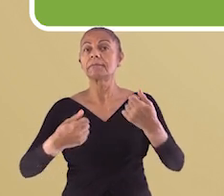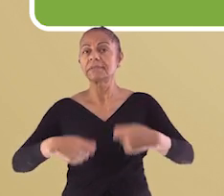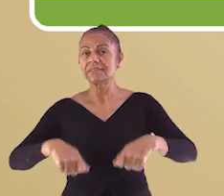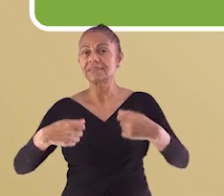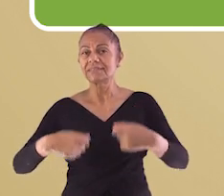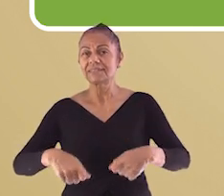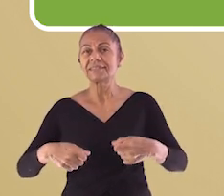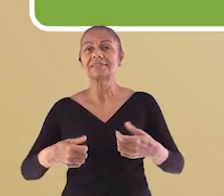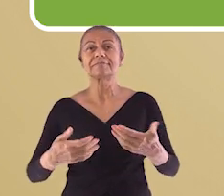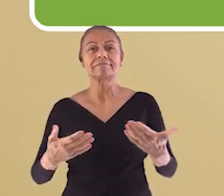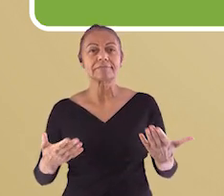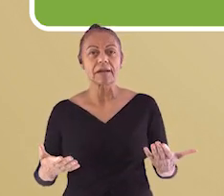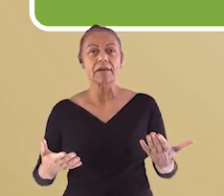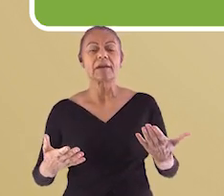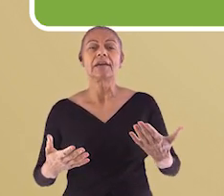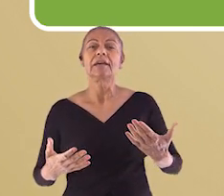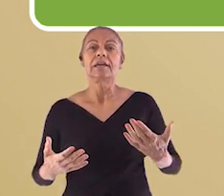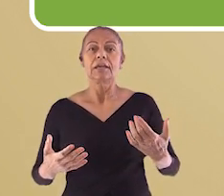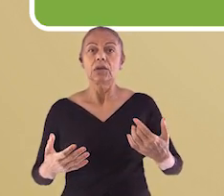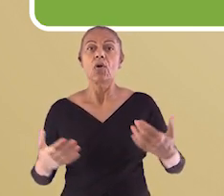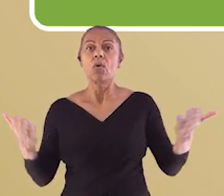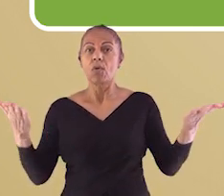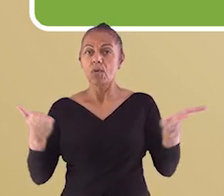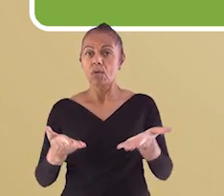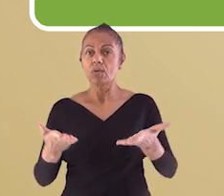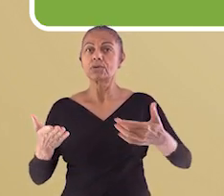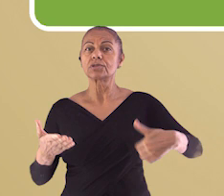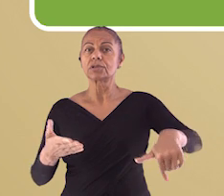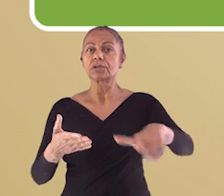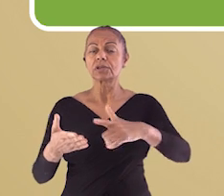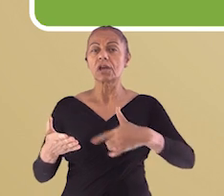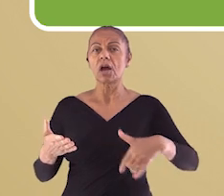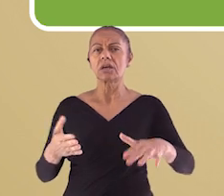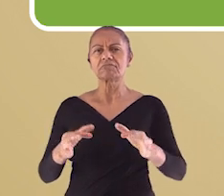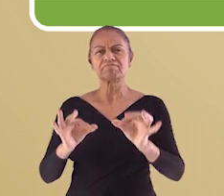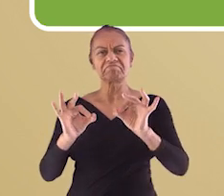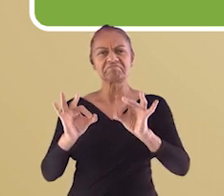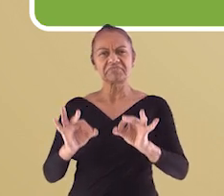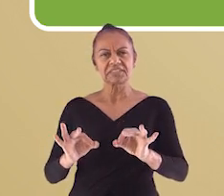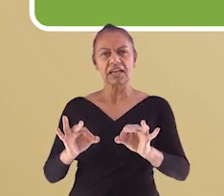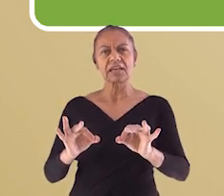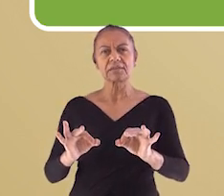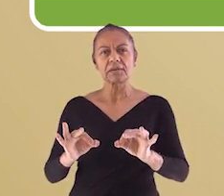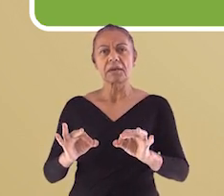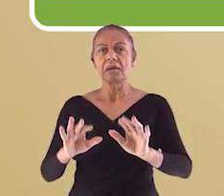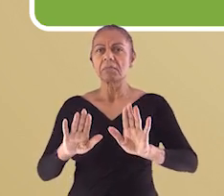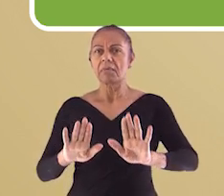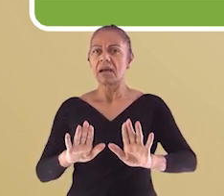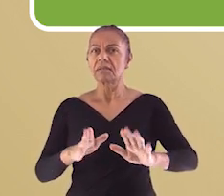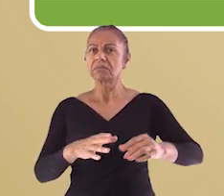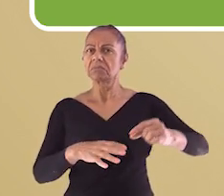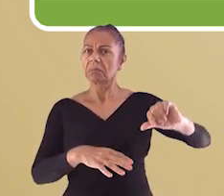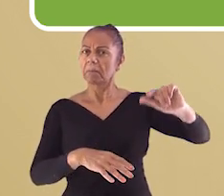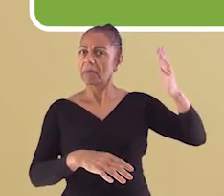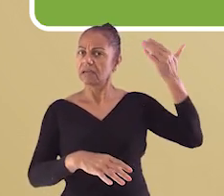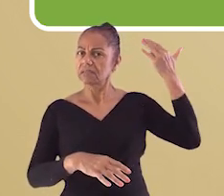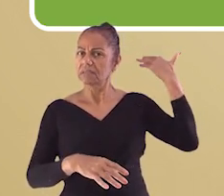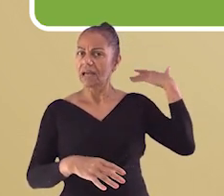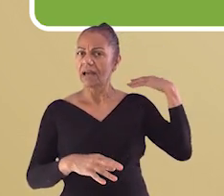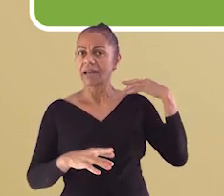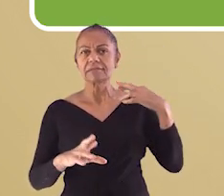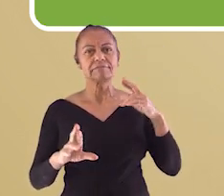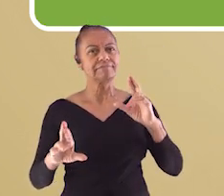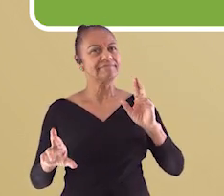isso com grande precisão e grande eficiência, não quer dizer que esses povos faziam essa contagem da